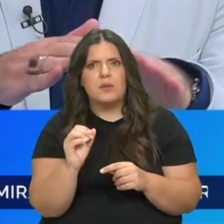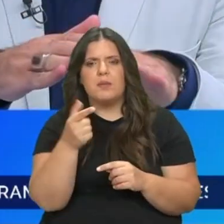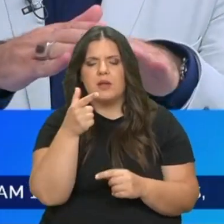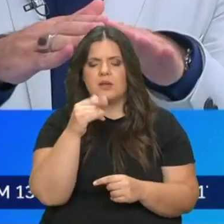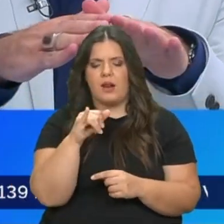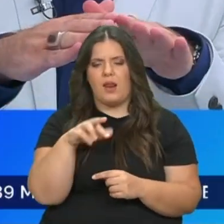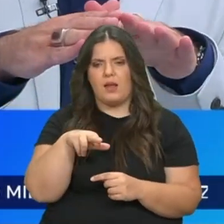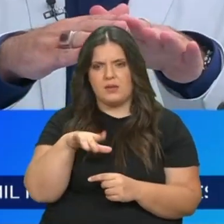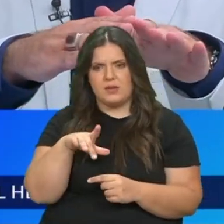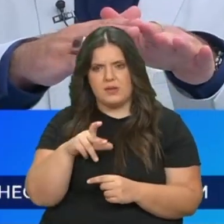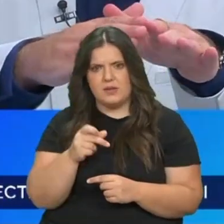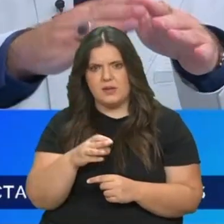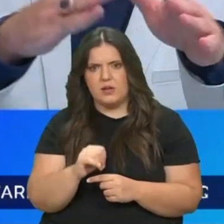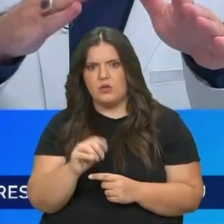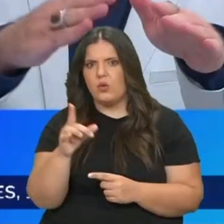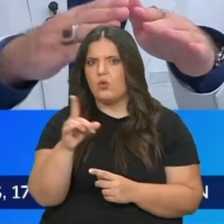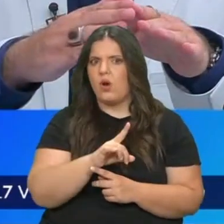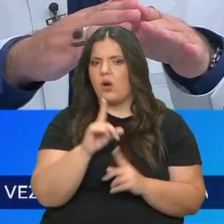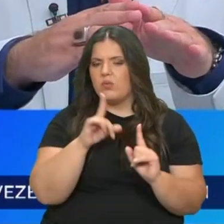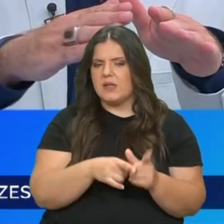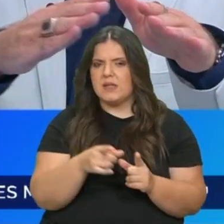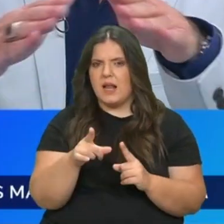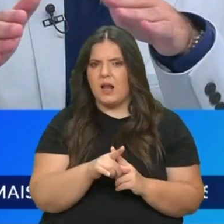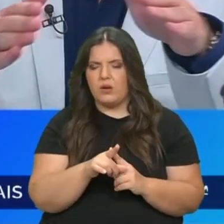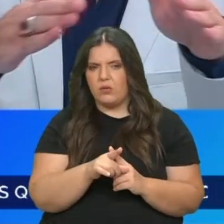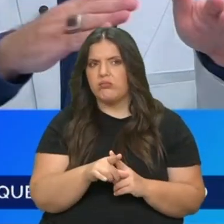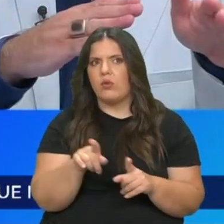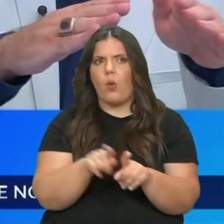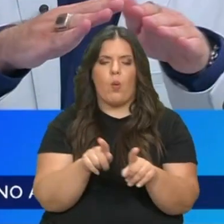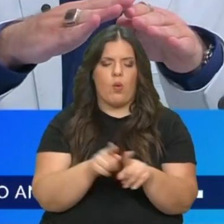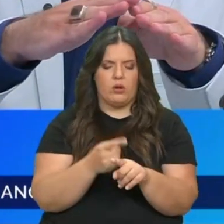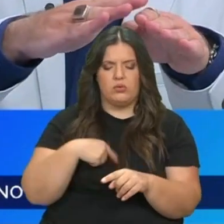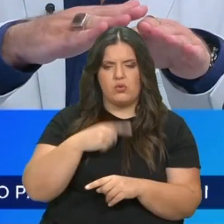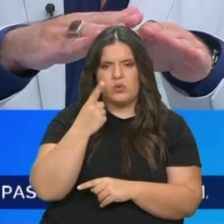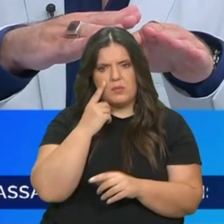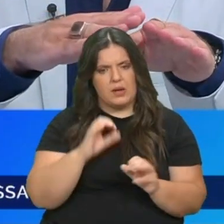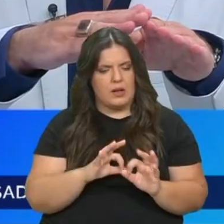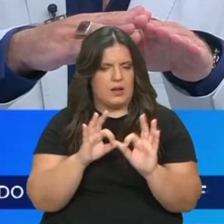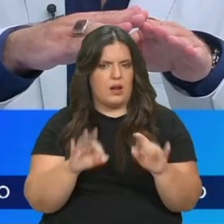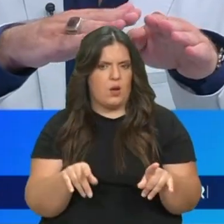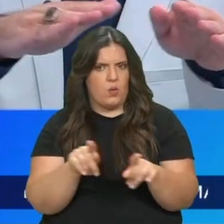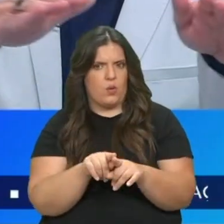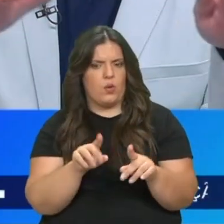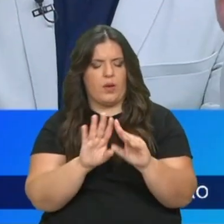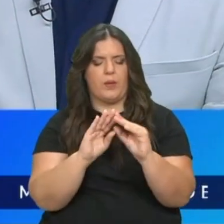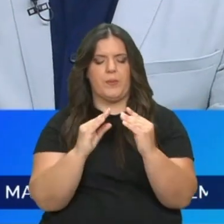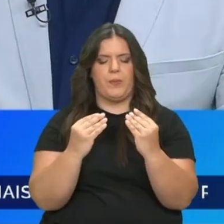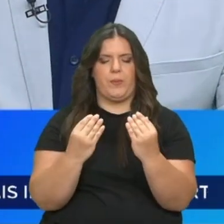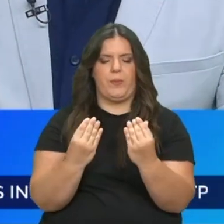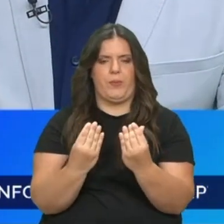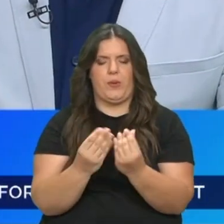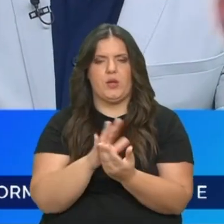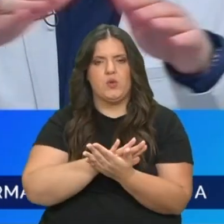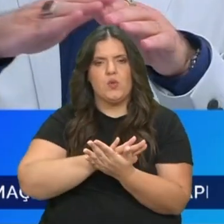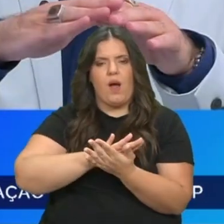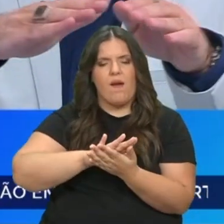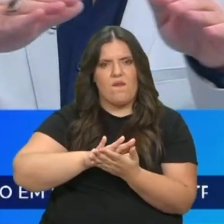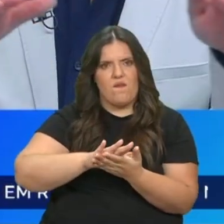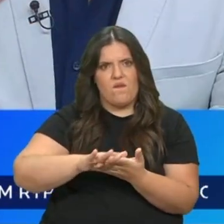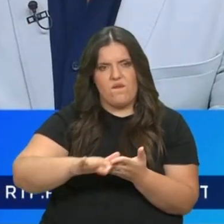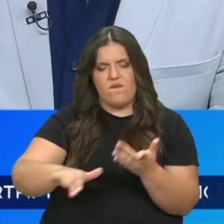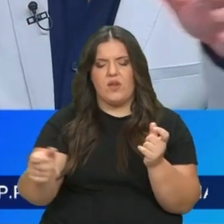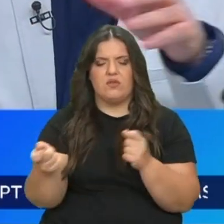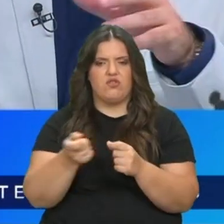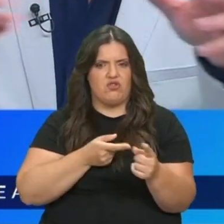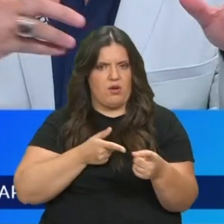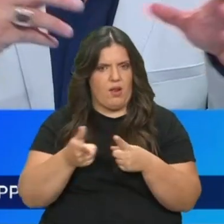galáxias não são, ou não começaram por ser galáxias como aquelas que nós conhecemos hoje em dia, como uma espécie de um disco suave de estrelas, de uma metrópole